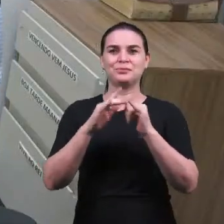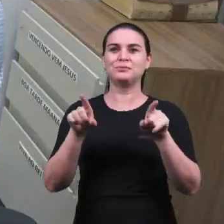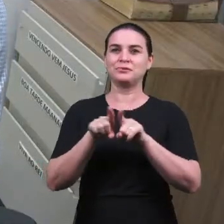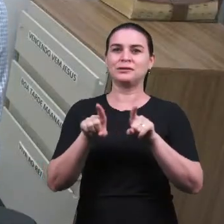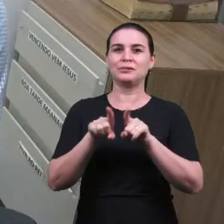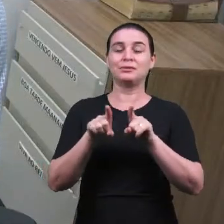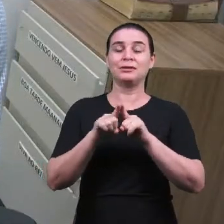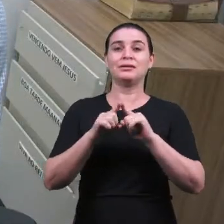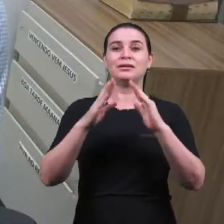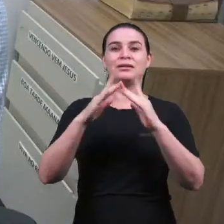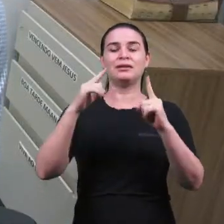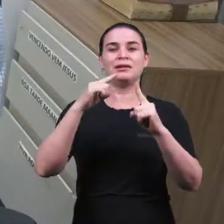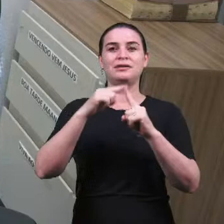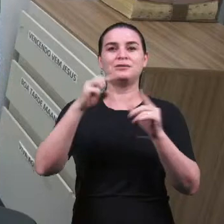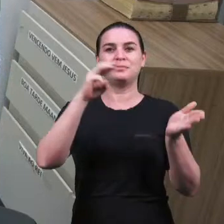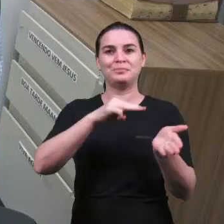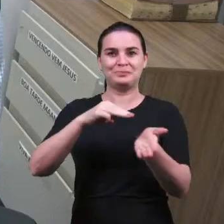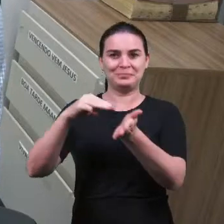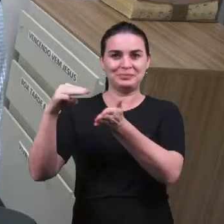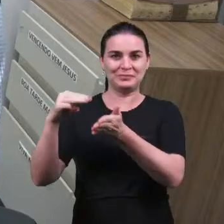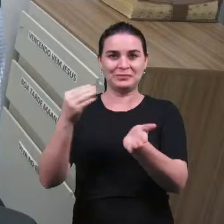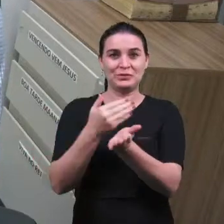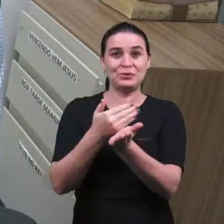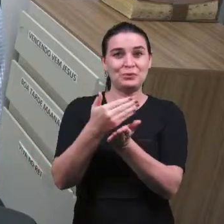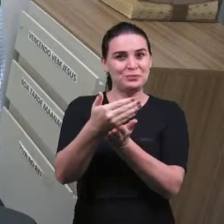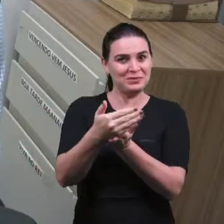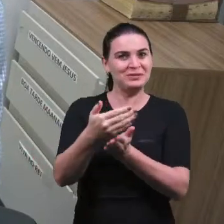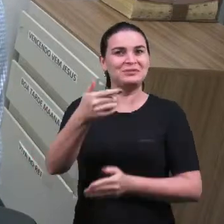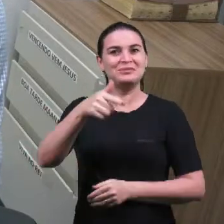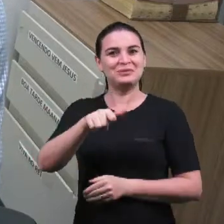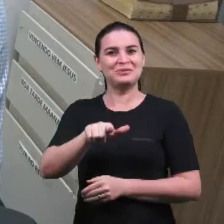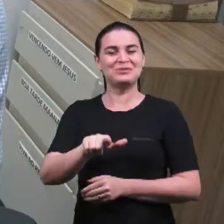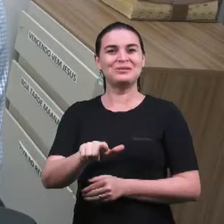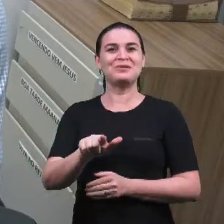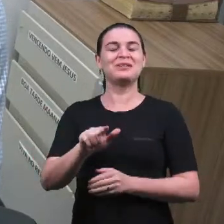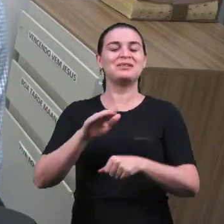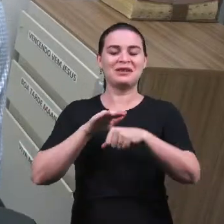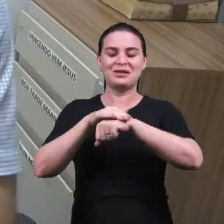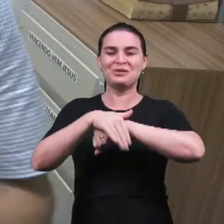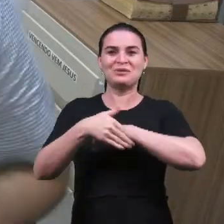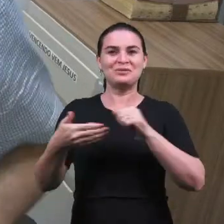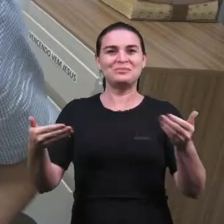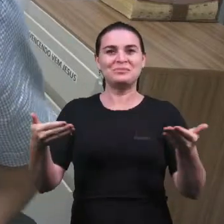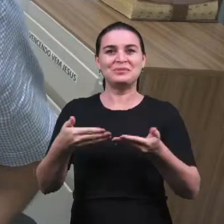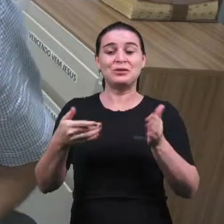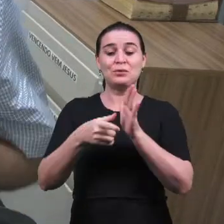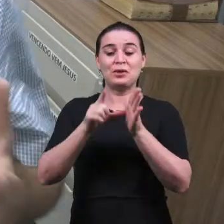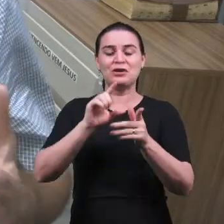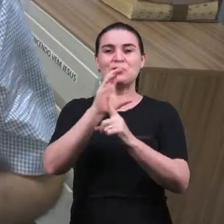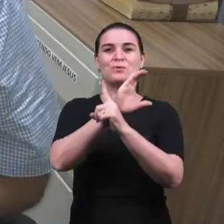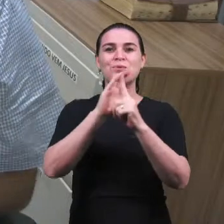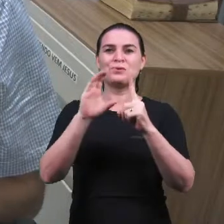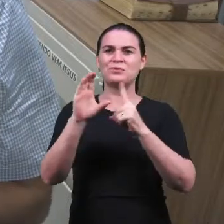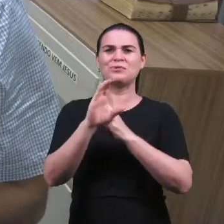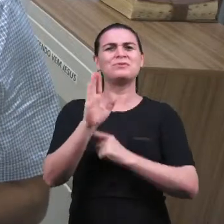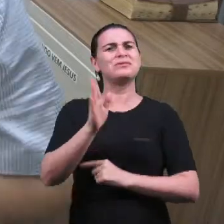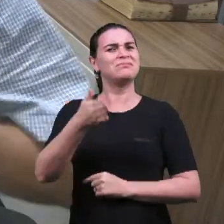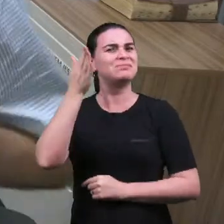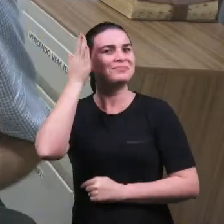Igreja Cristã Maranata. Nós vamos dando início a mais uma vez, nessa noite, ao nosso pré-culto, né? Você já